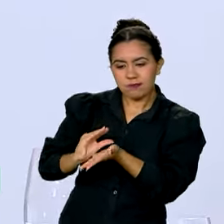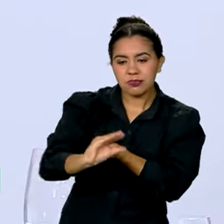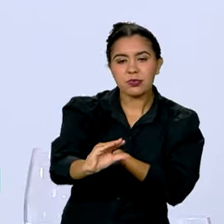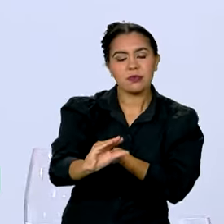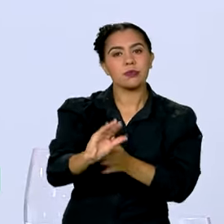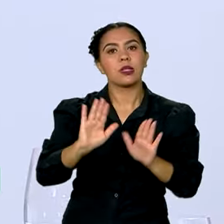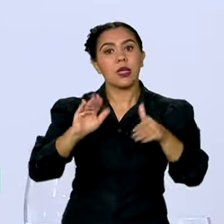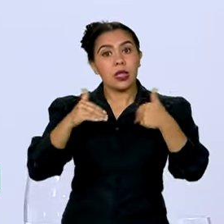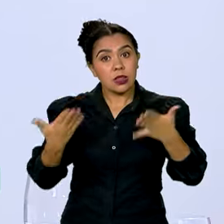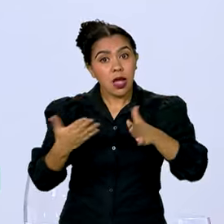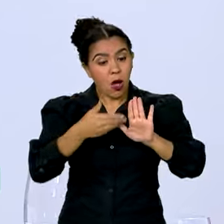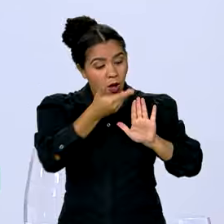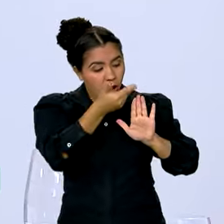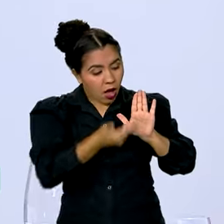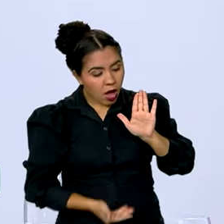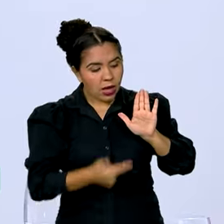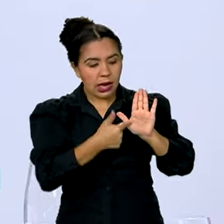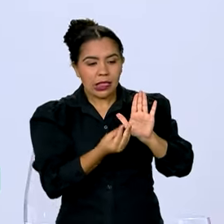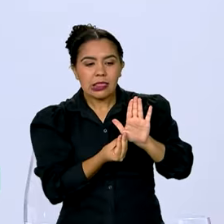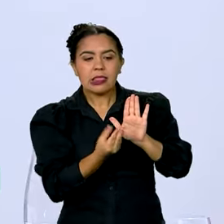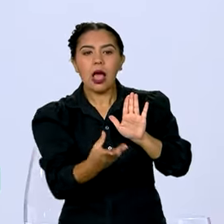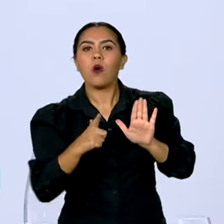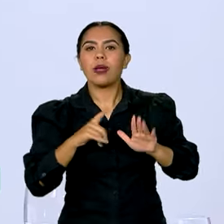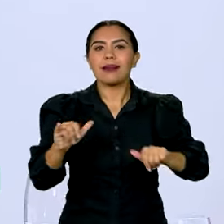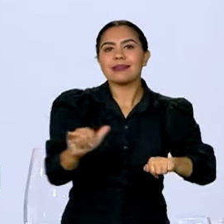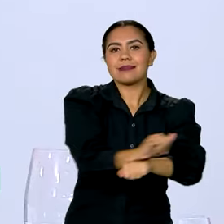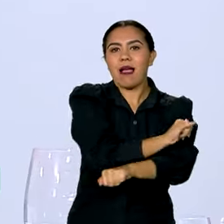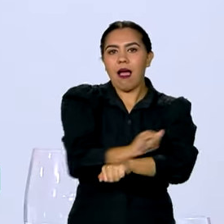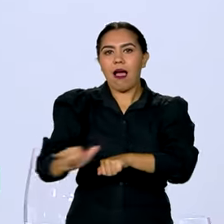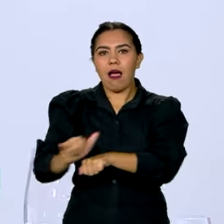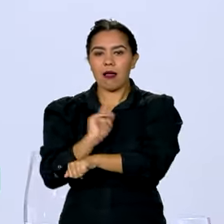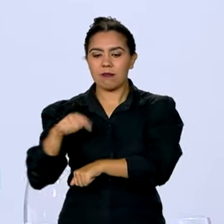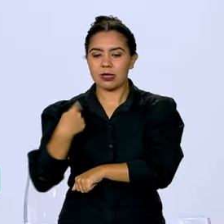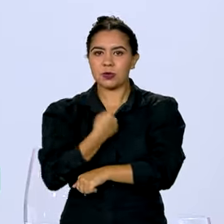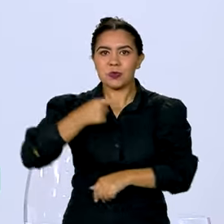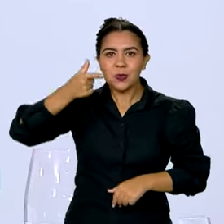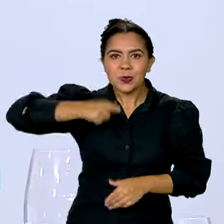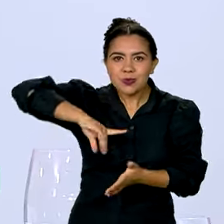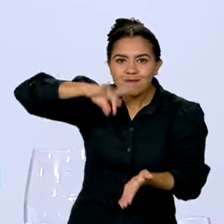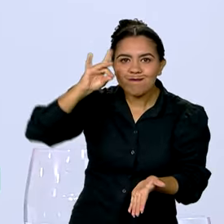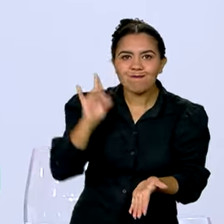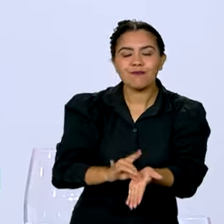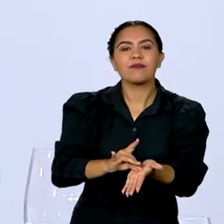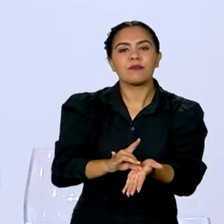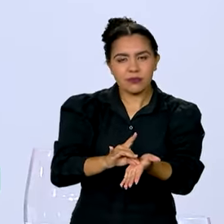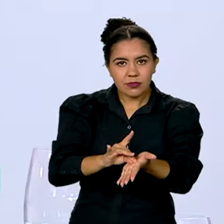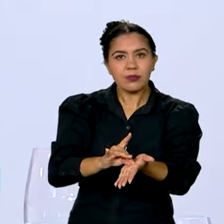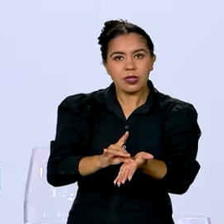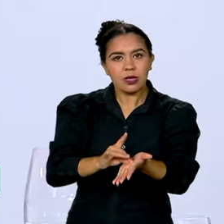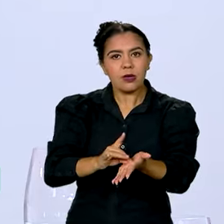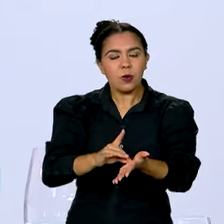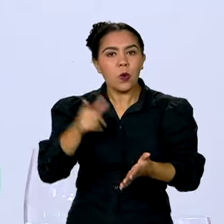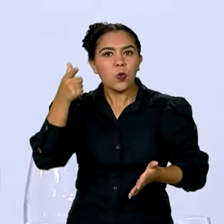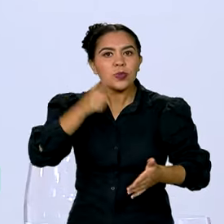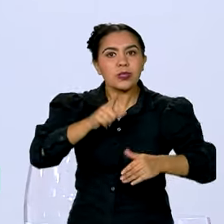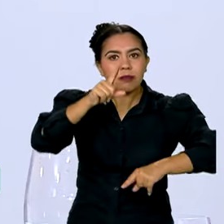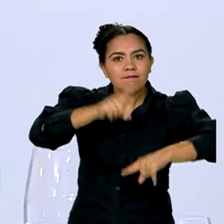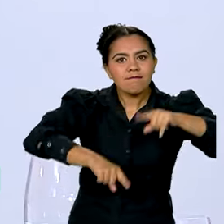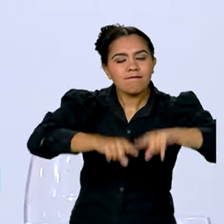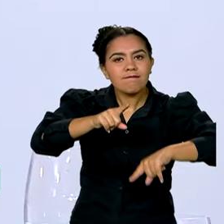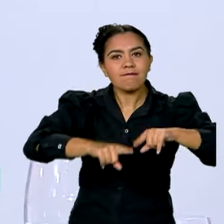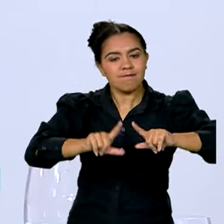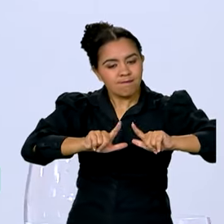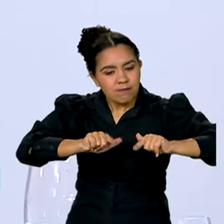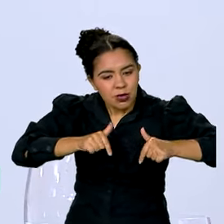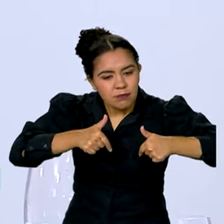ele dá uma estratégia para que, de fato, nós possamos ter um instrumento forte